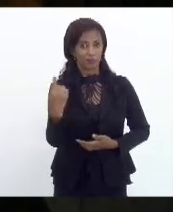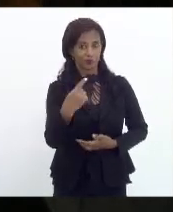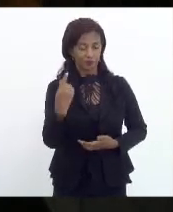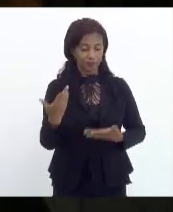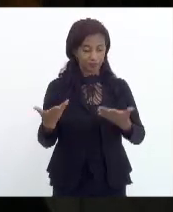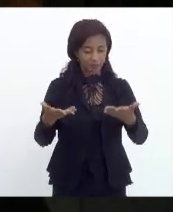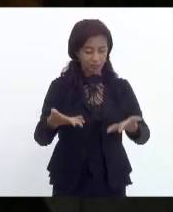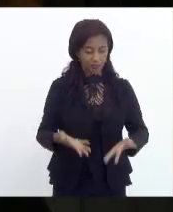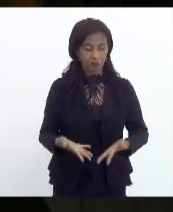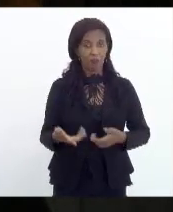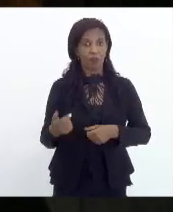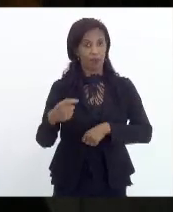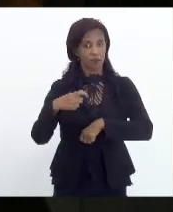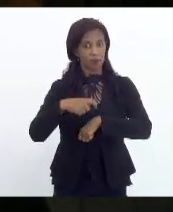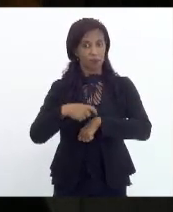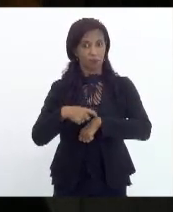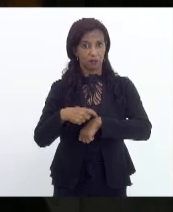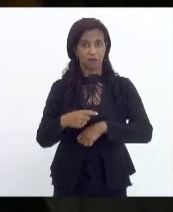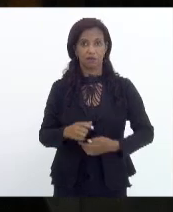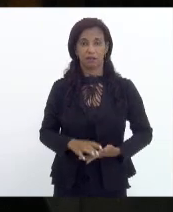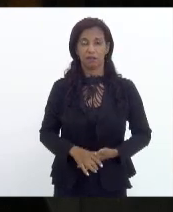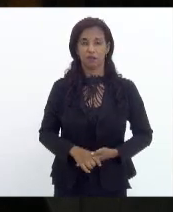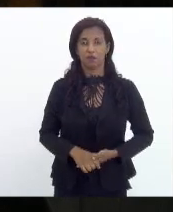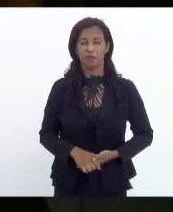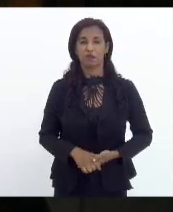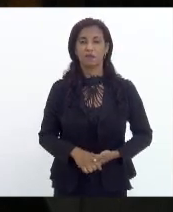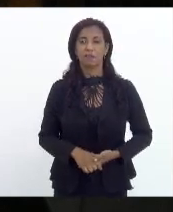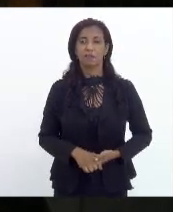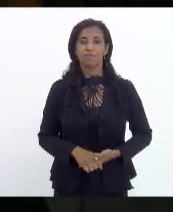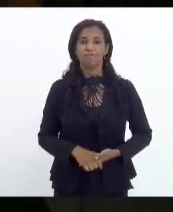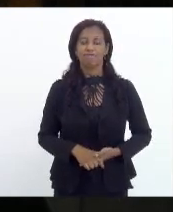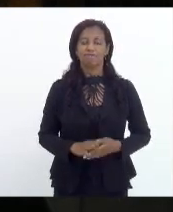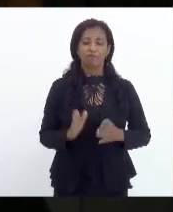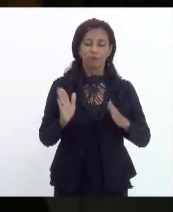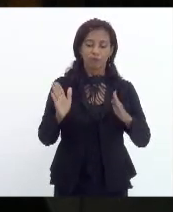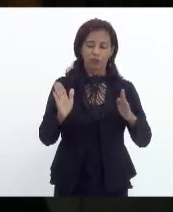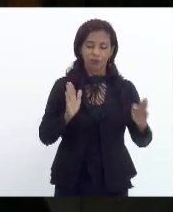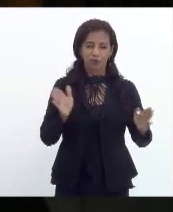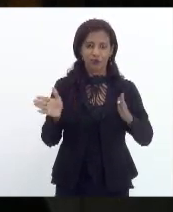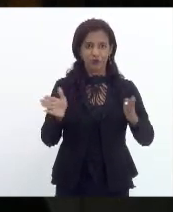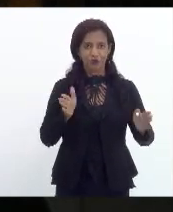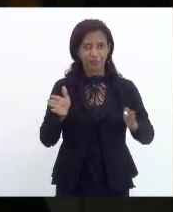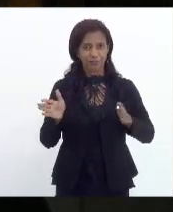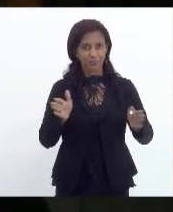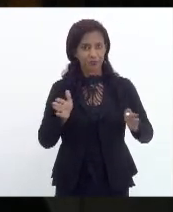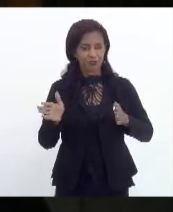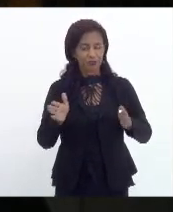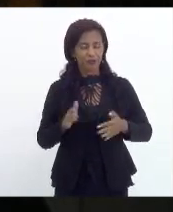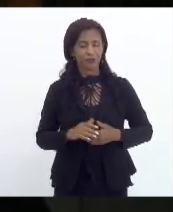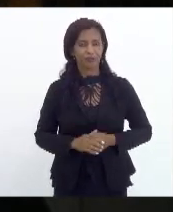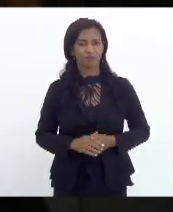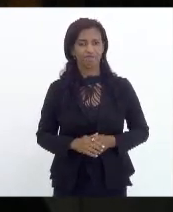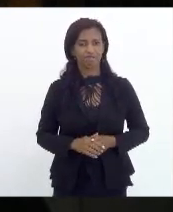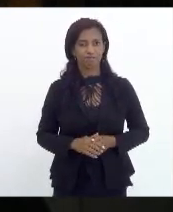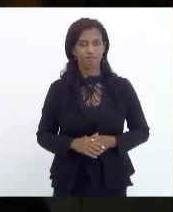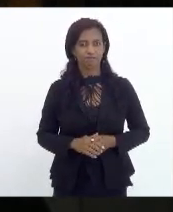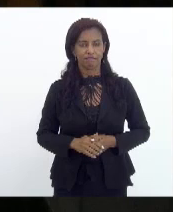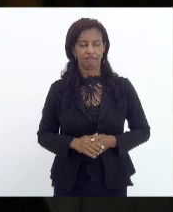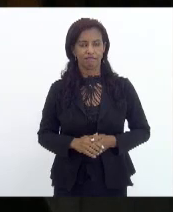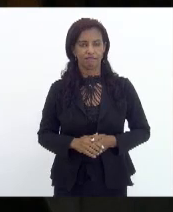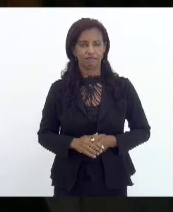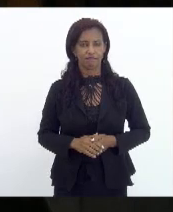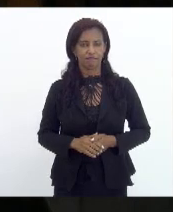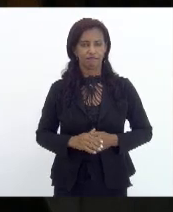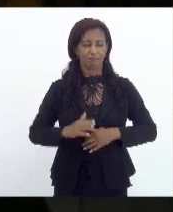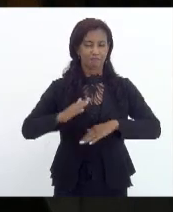estamos nesse exato momento numa fase que está um pouco